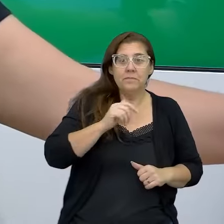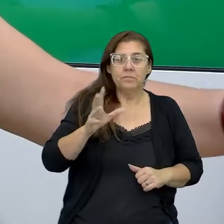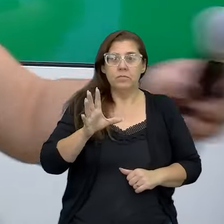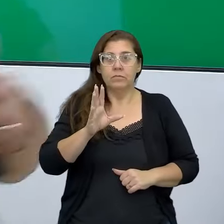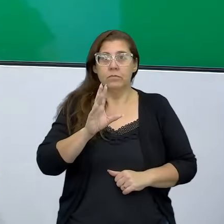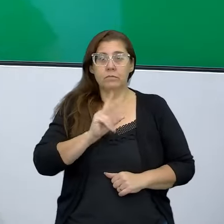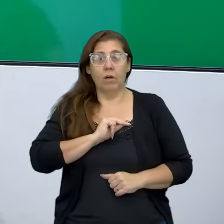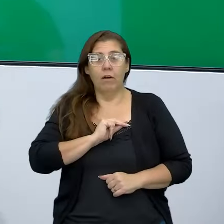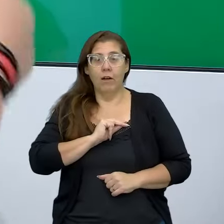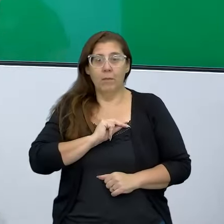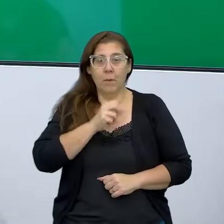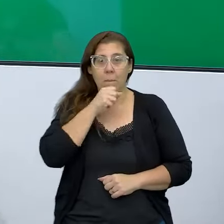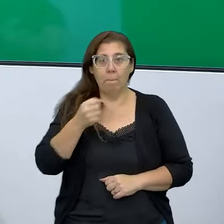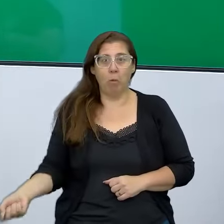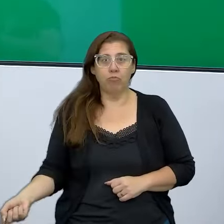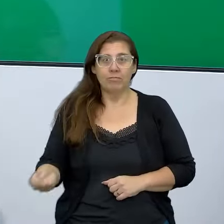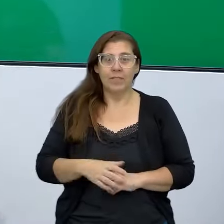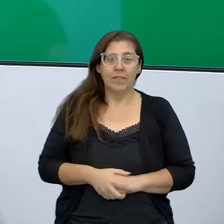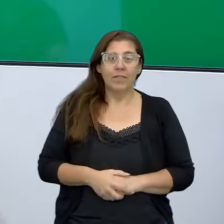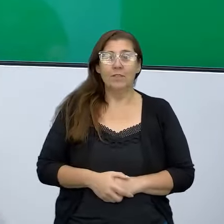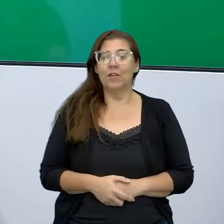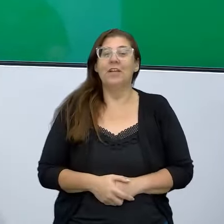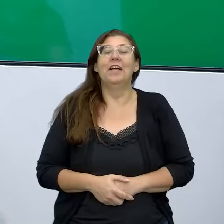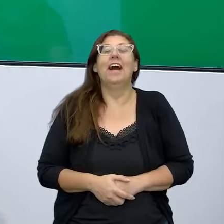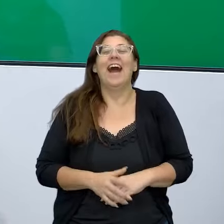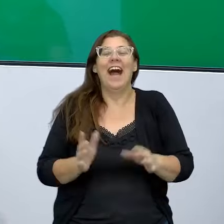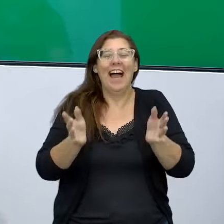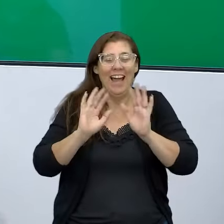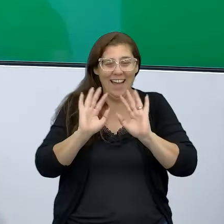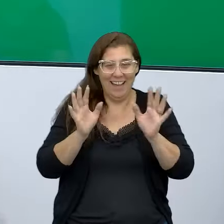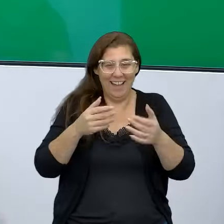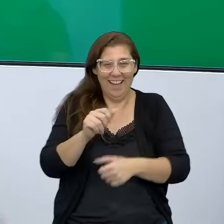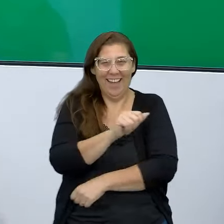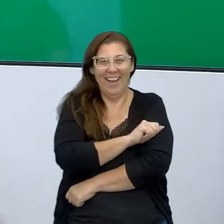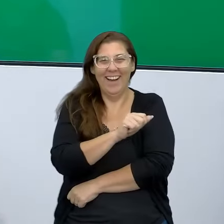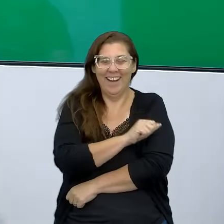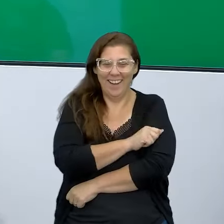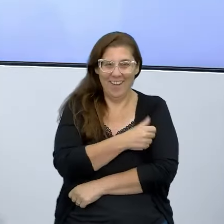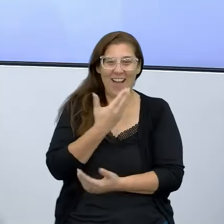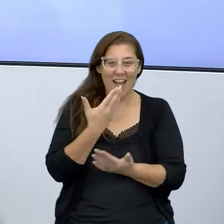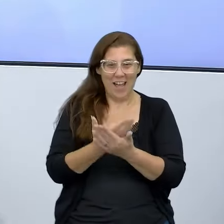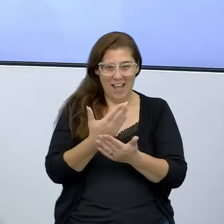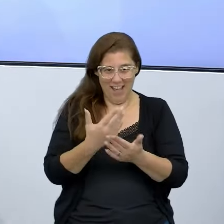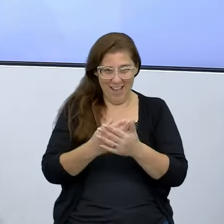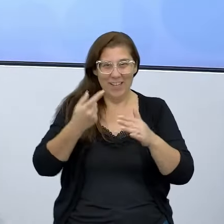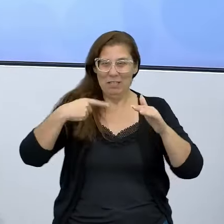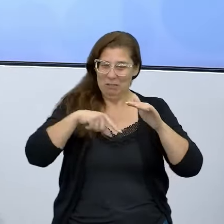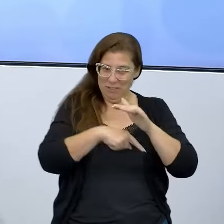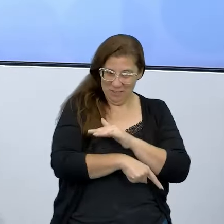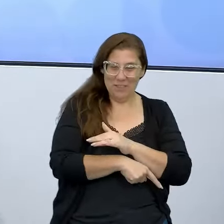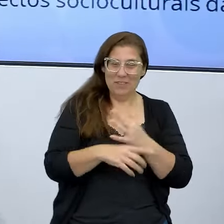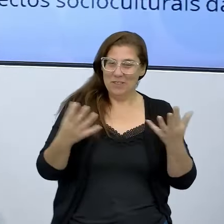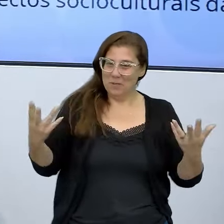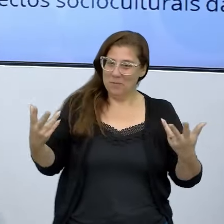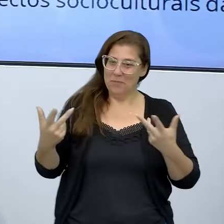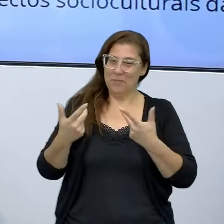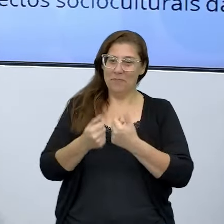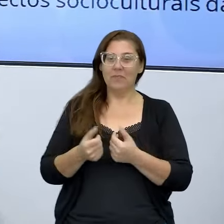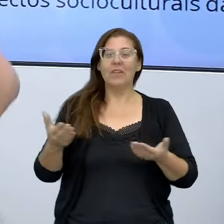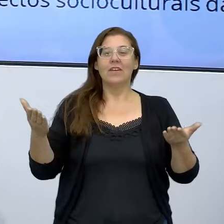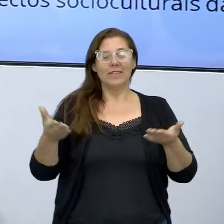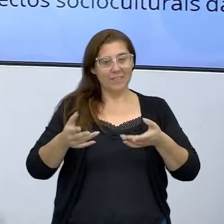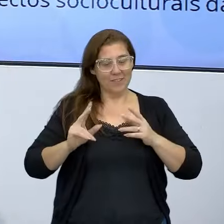estudantes... Quase caiu o meu microfone, fingimos que não. Bem-vindos, belíssimos estudantes, a mais uma aula do nosso aprofundamento maravilhoso.